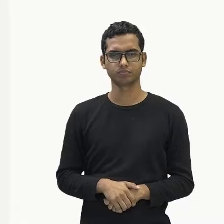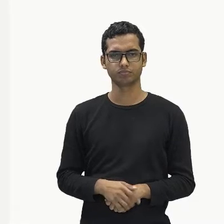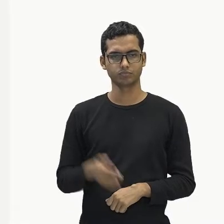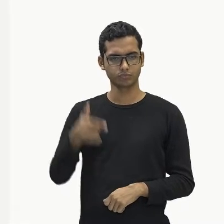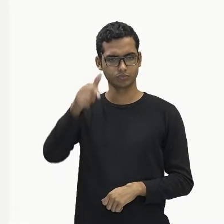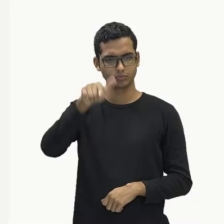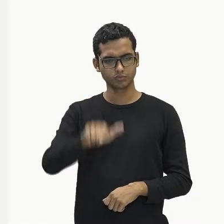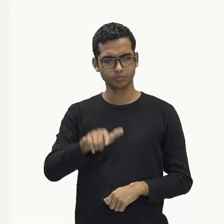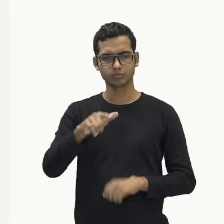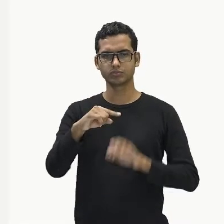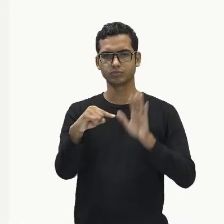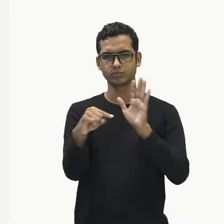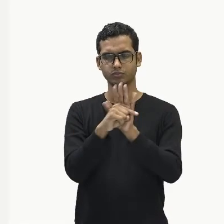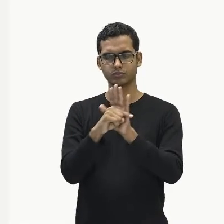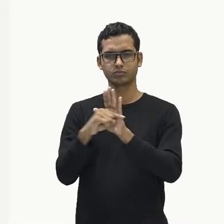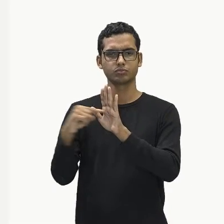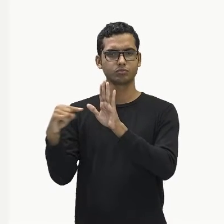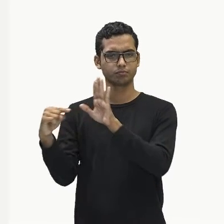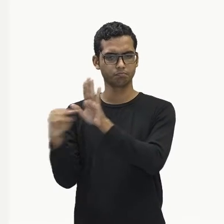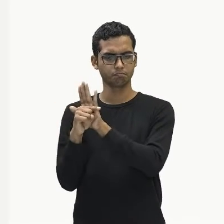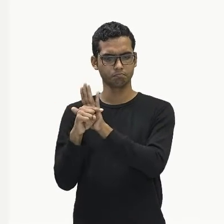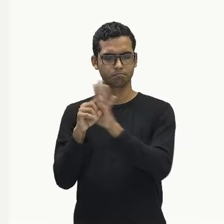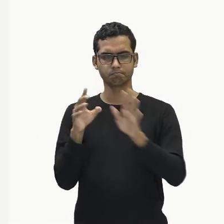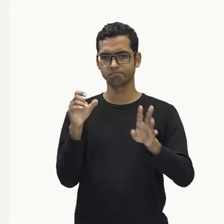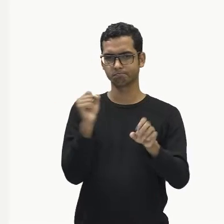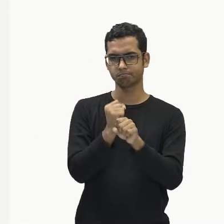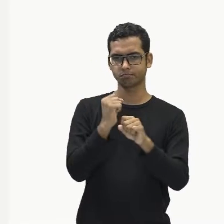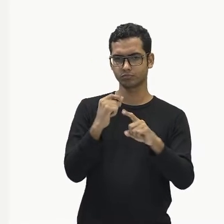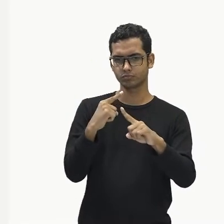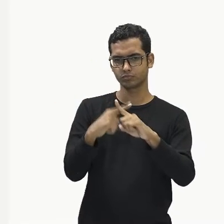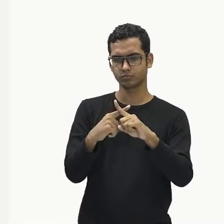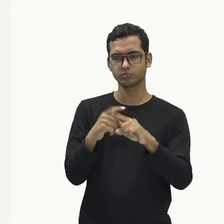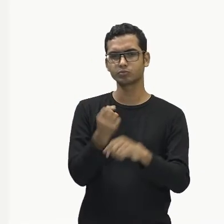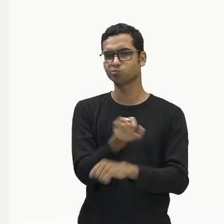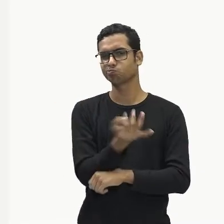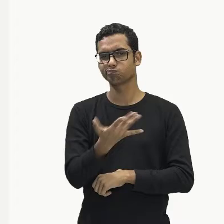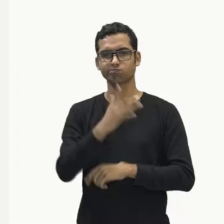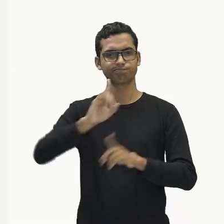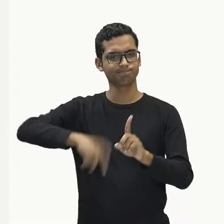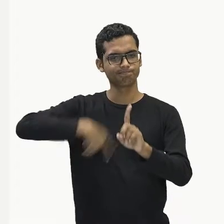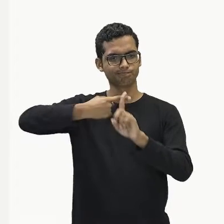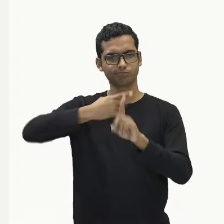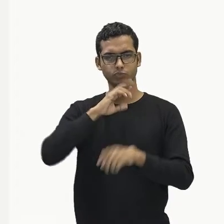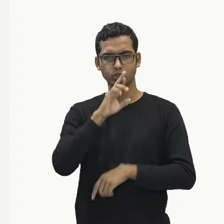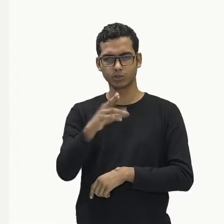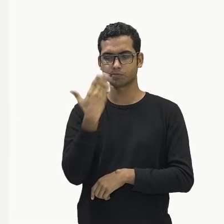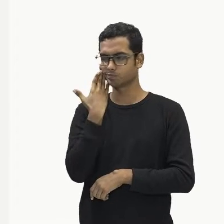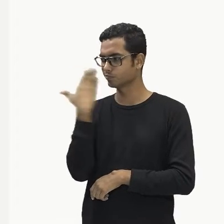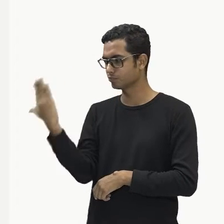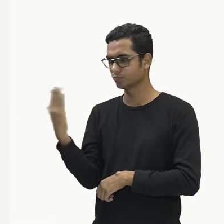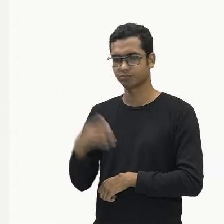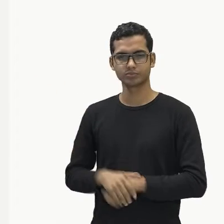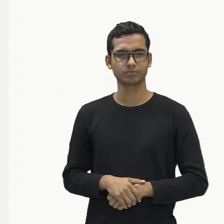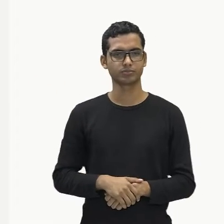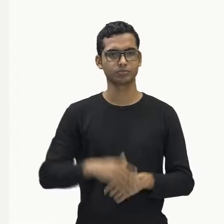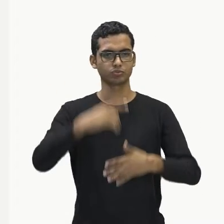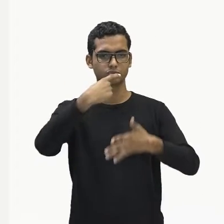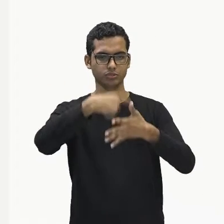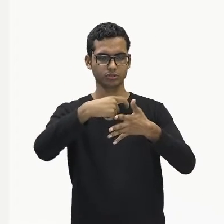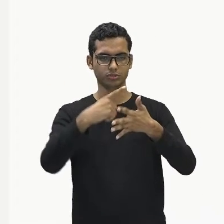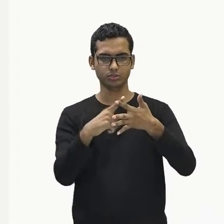ó, menos multiplicado com menos. Vai dar mais. Sinais iguais aqui